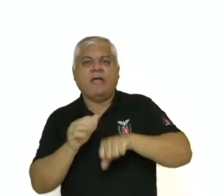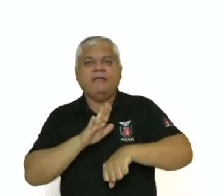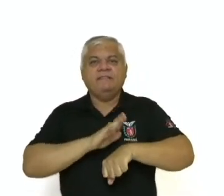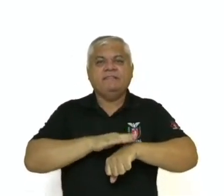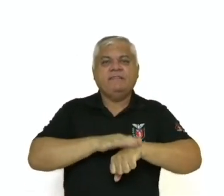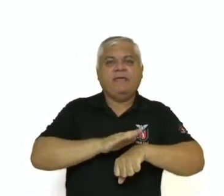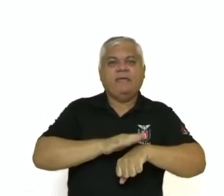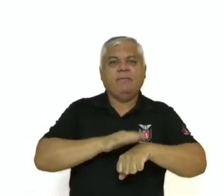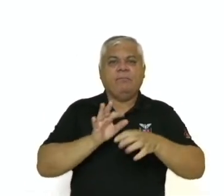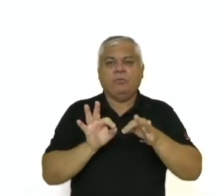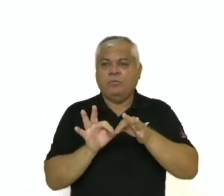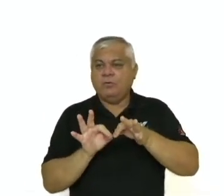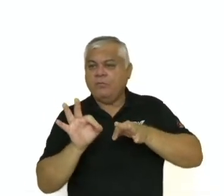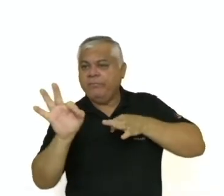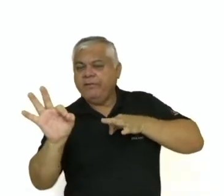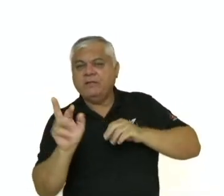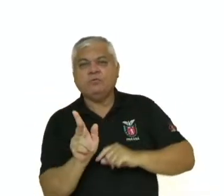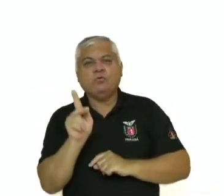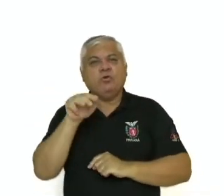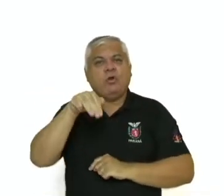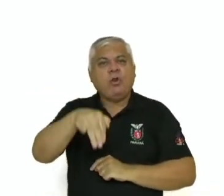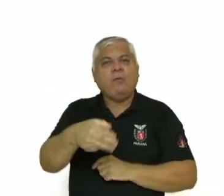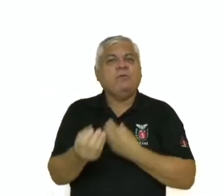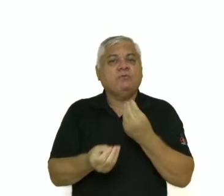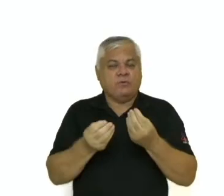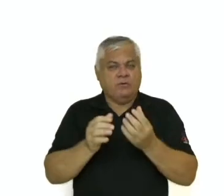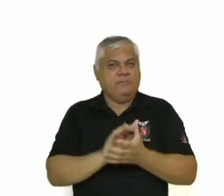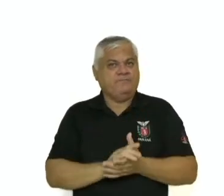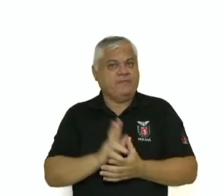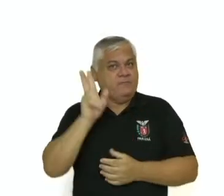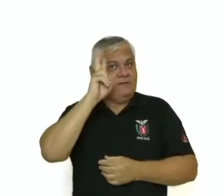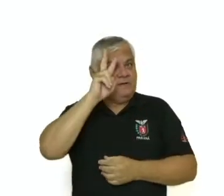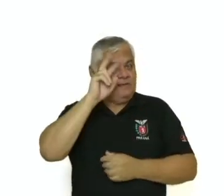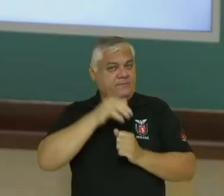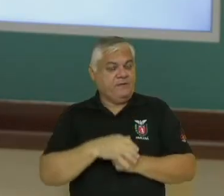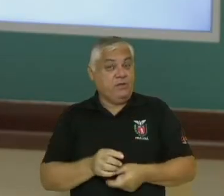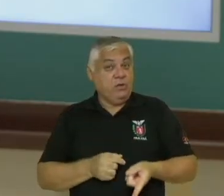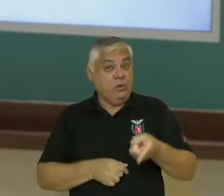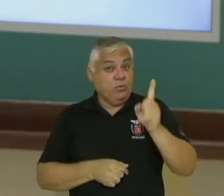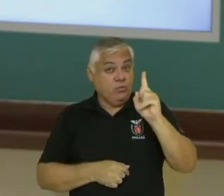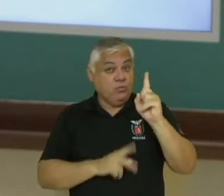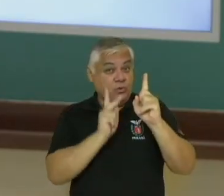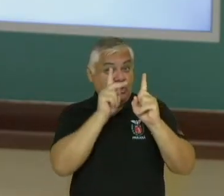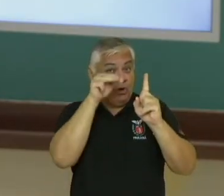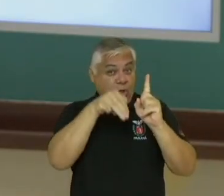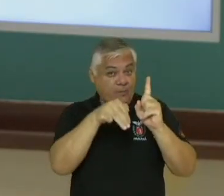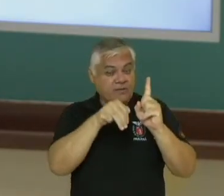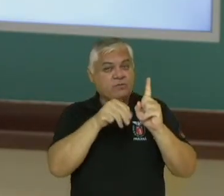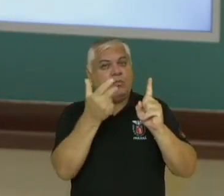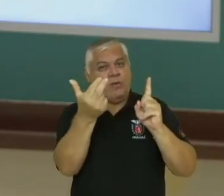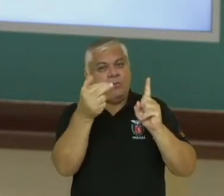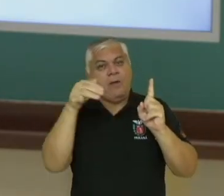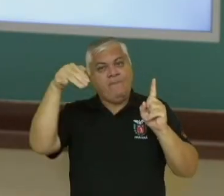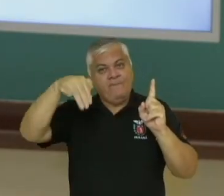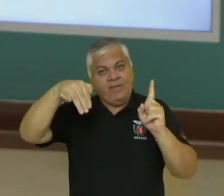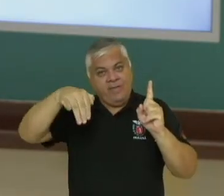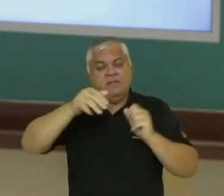no comando da questão. Então, lembre-se, né, que 1 quilômetro são 1.000 metros, que 1 metro são